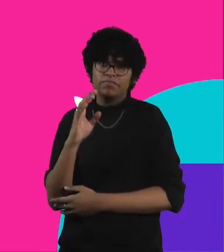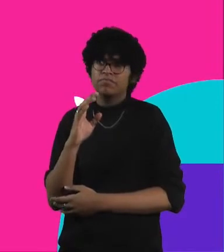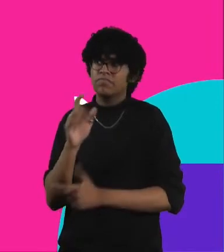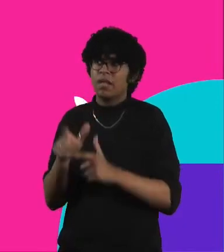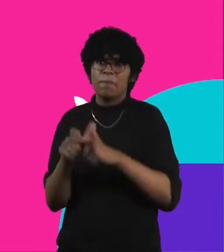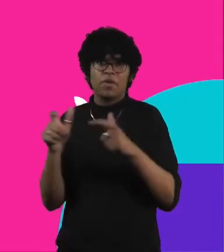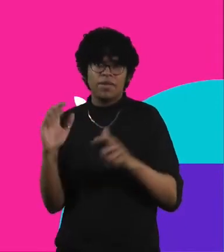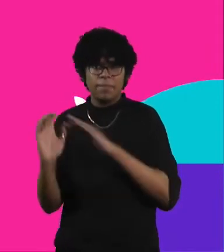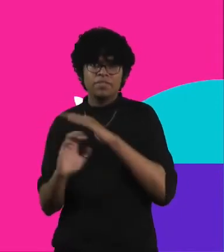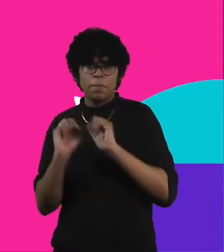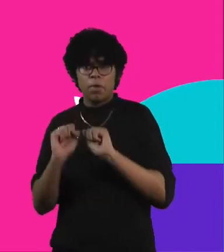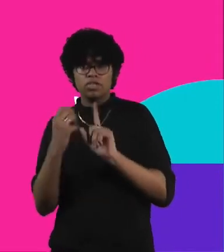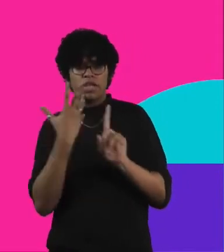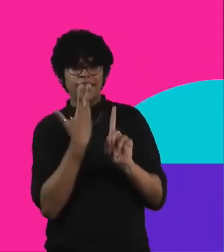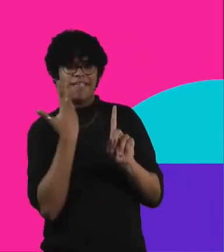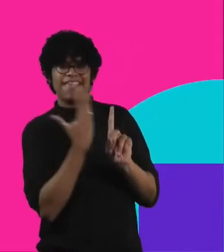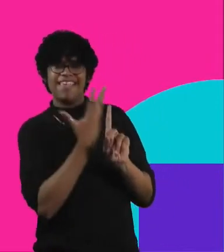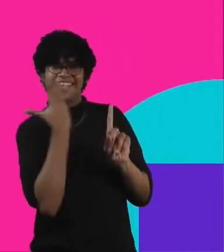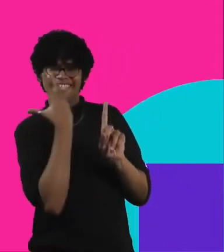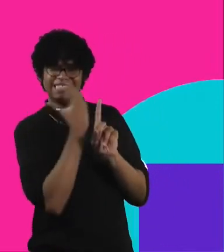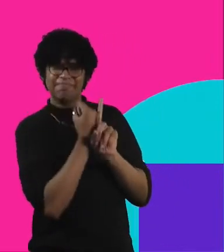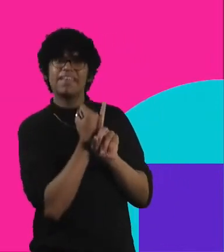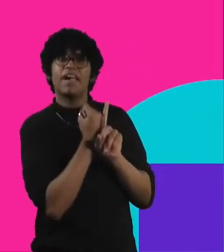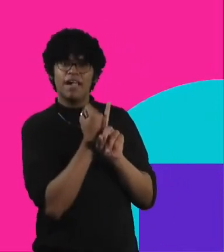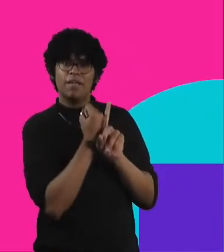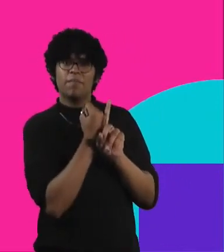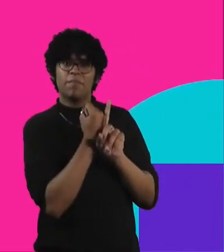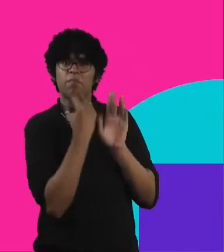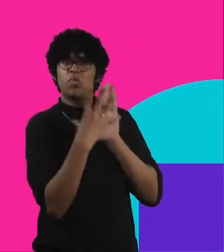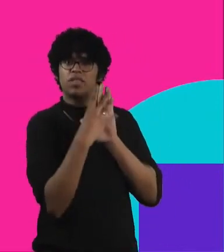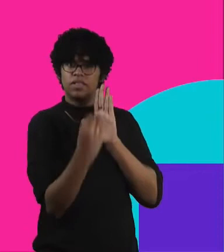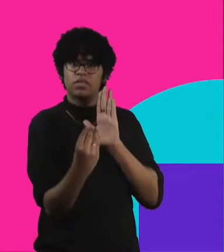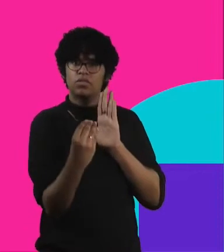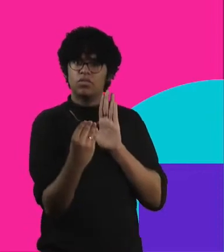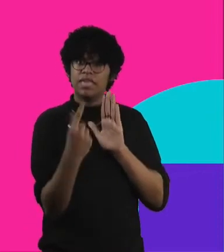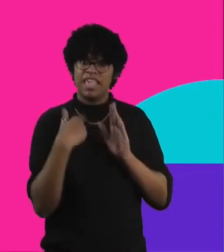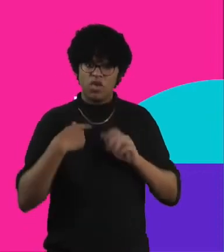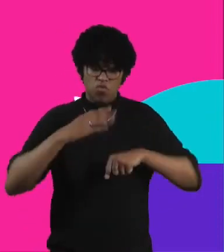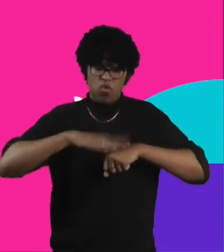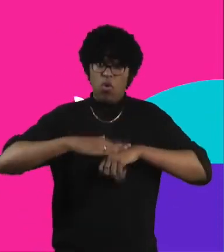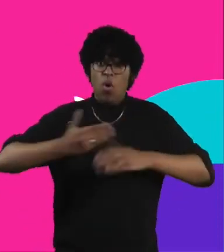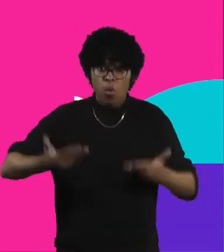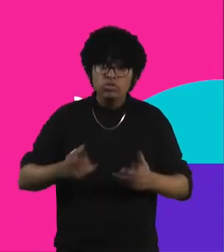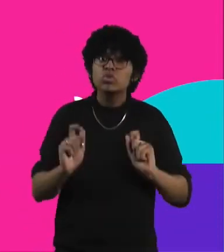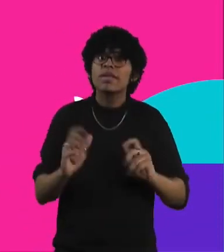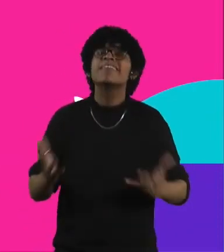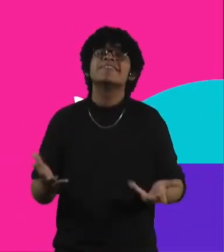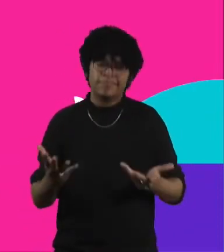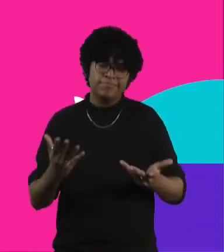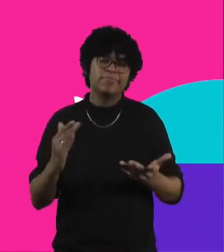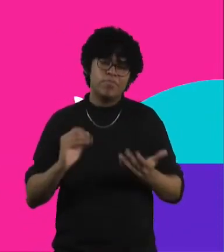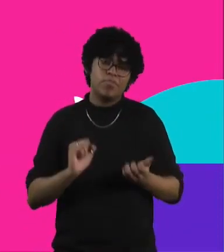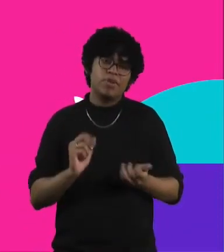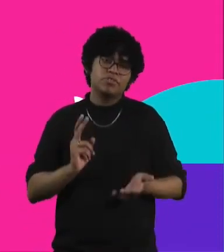nisso. Não precisa estar lá no fim. O que eu posso fazer hoje? E aí, seguir o barco. É a tomada de